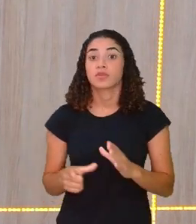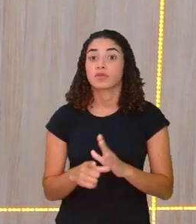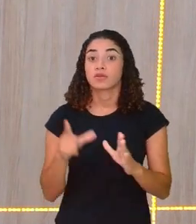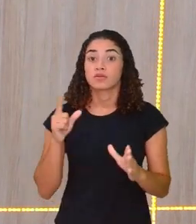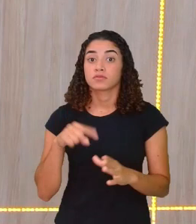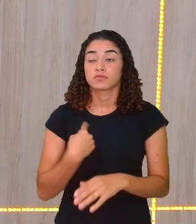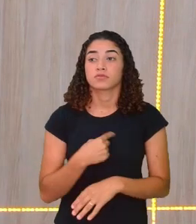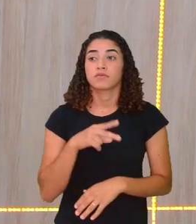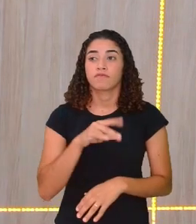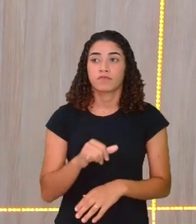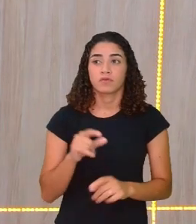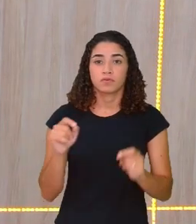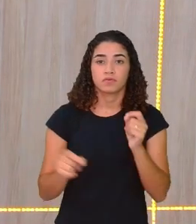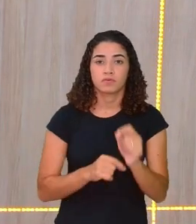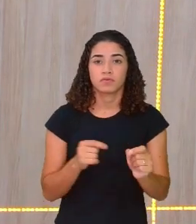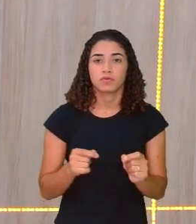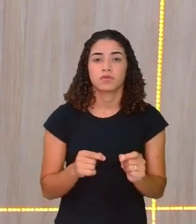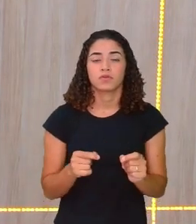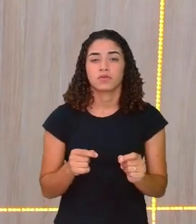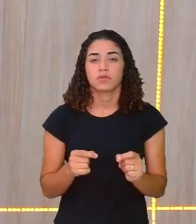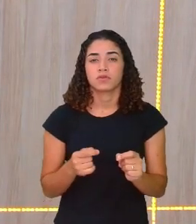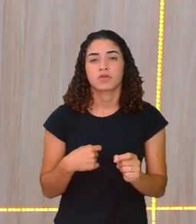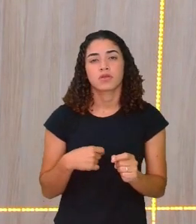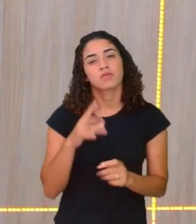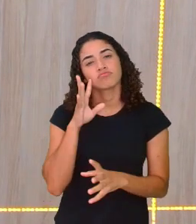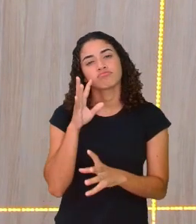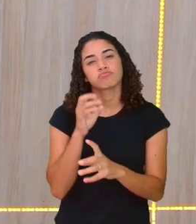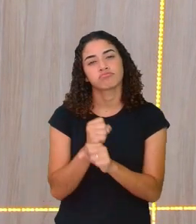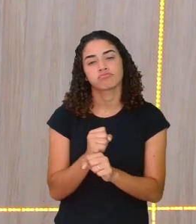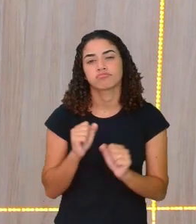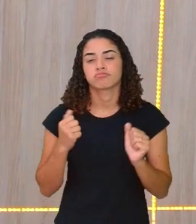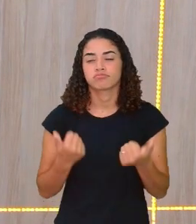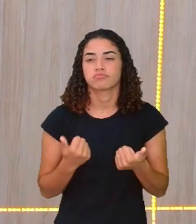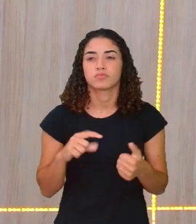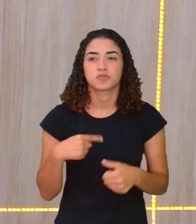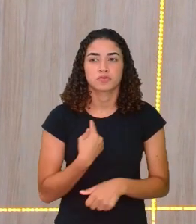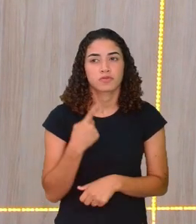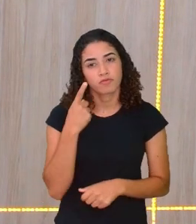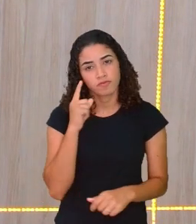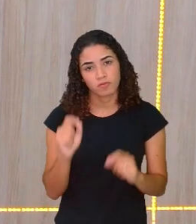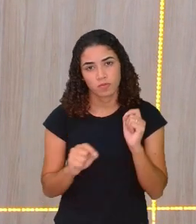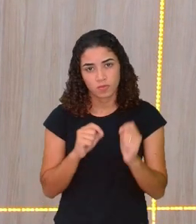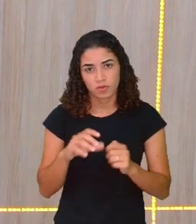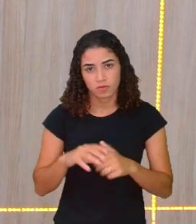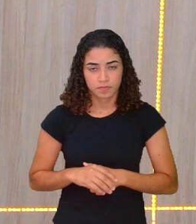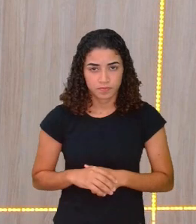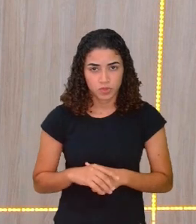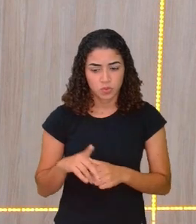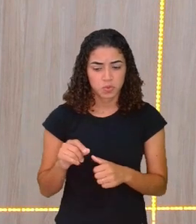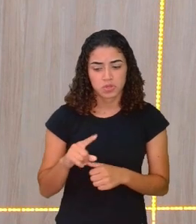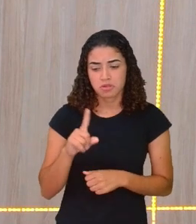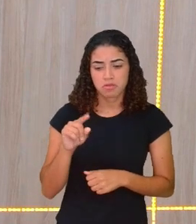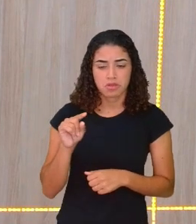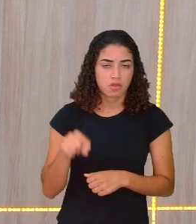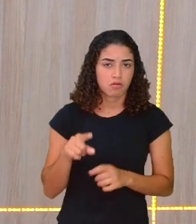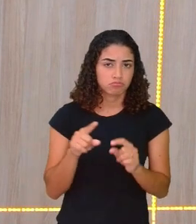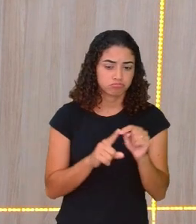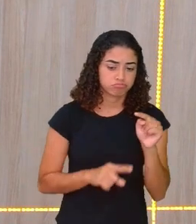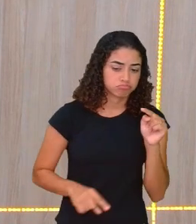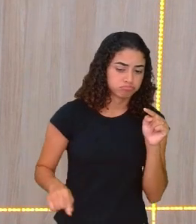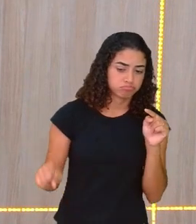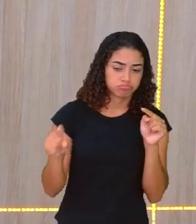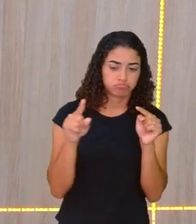vamos fazer aqui uma breve revisão. A gente viu que o que é a